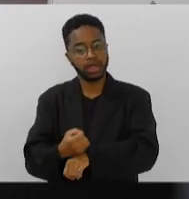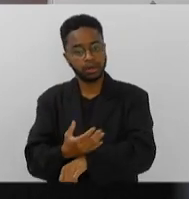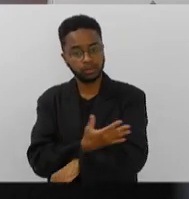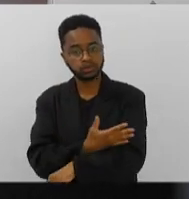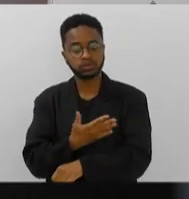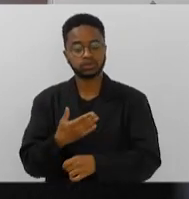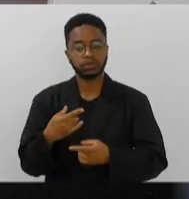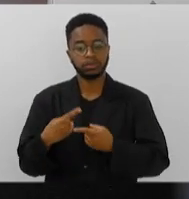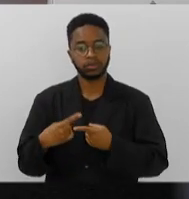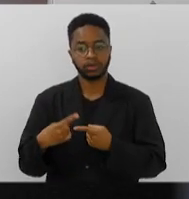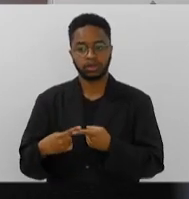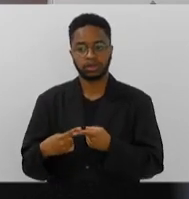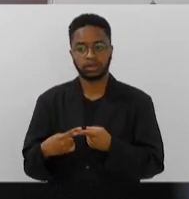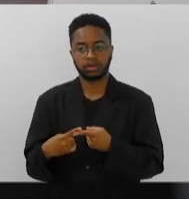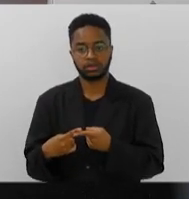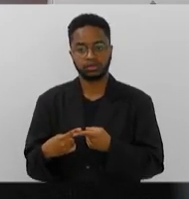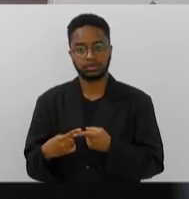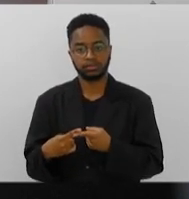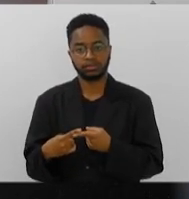porque